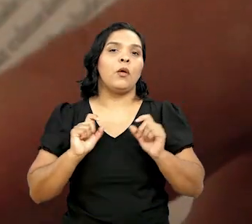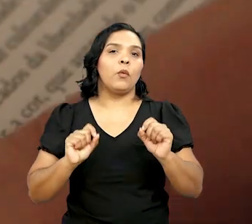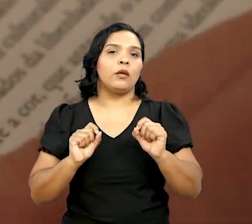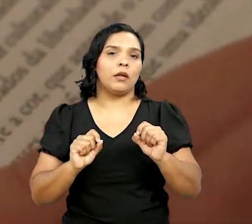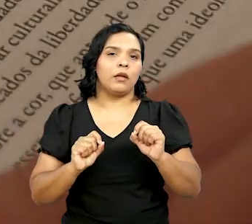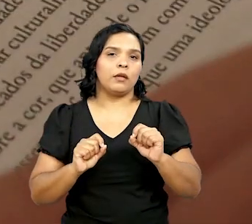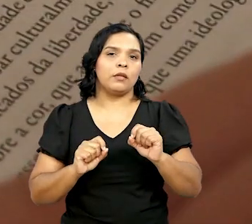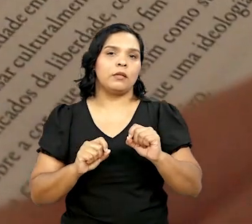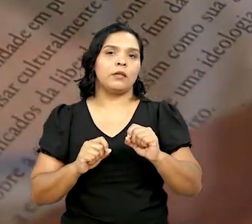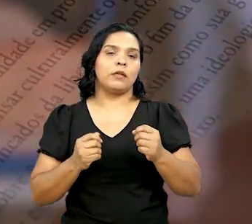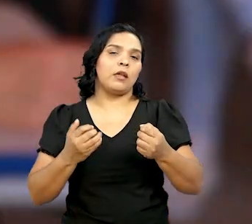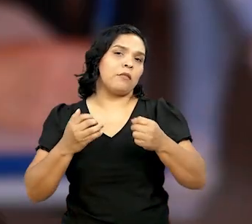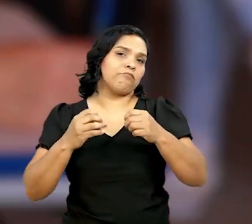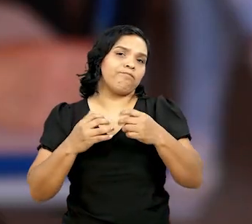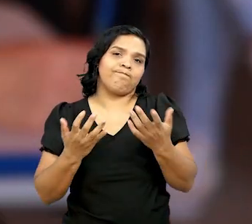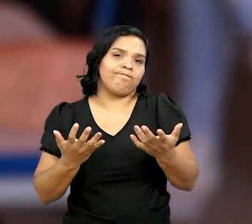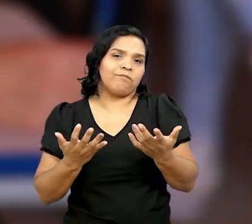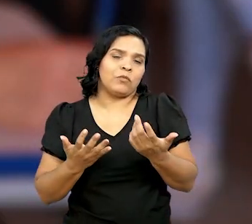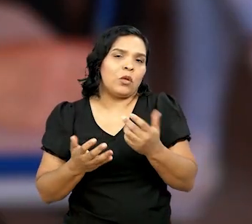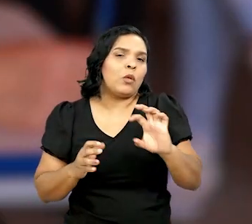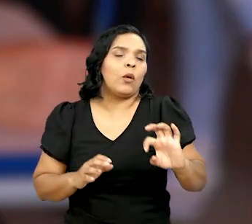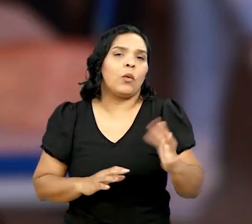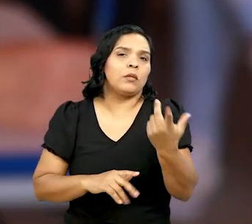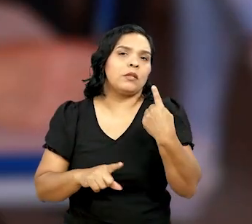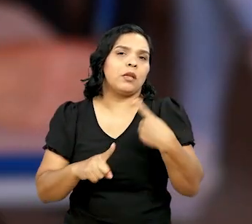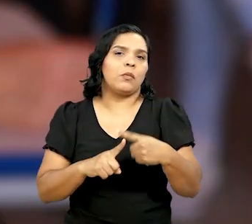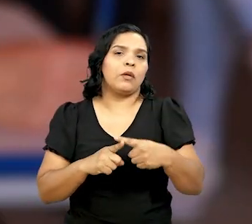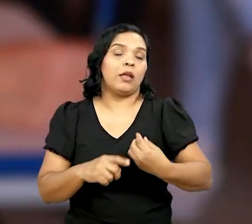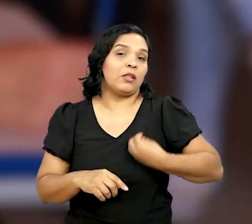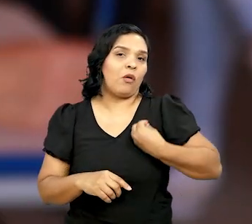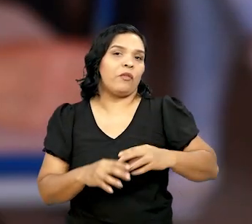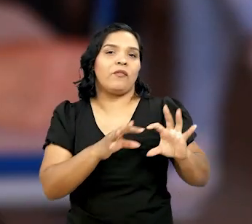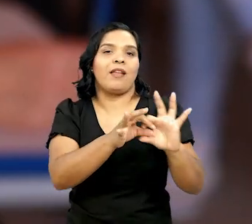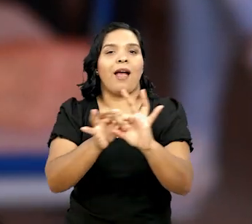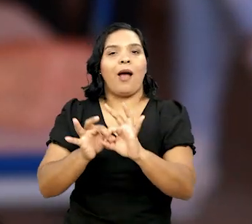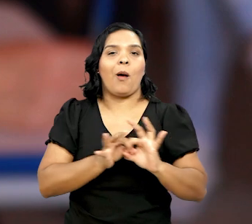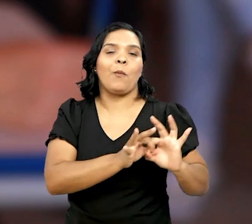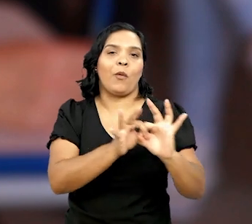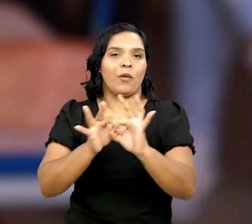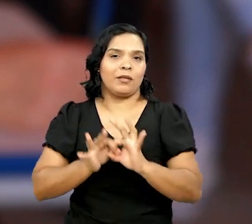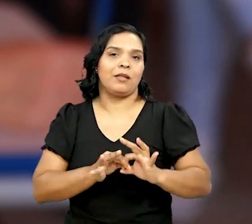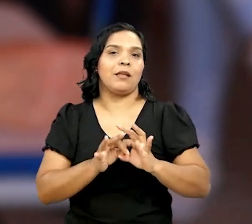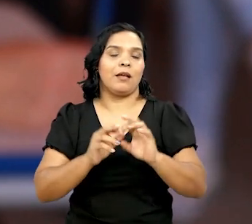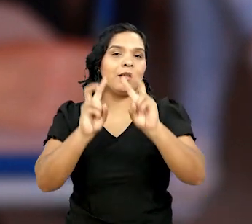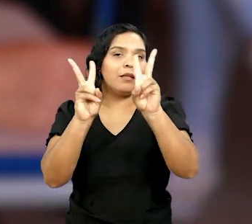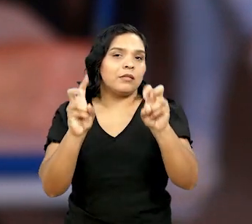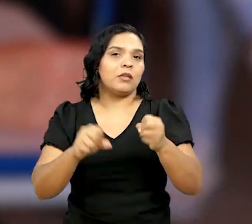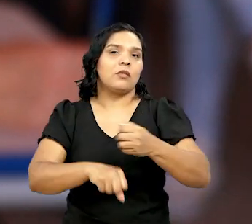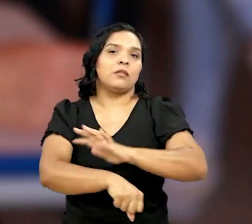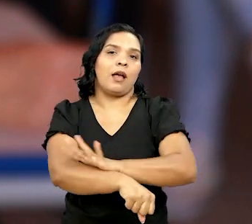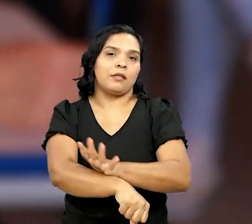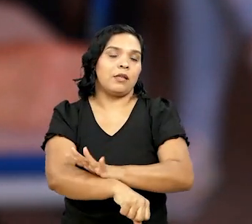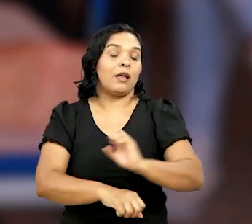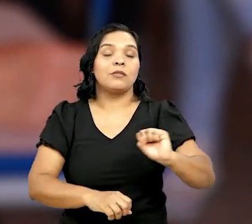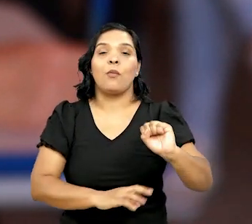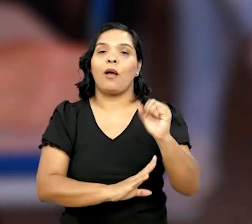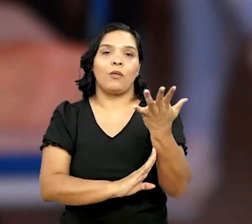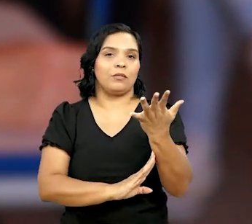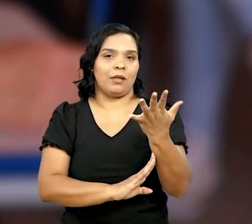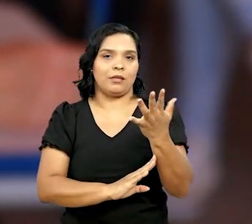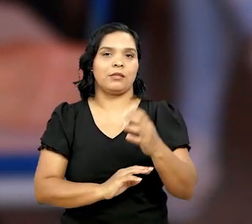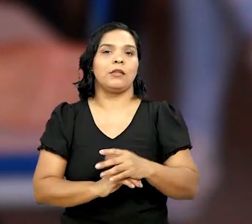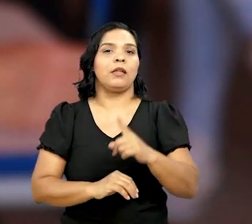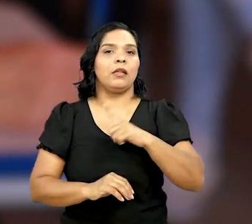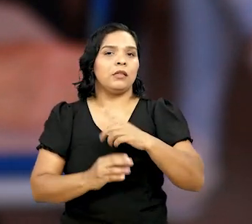esse mito, ele seja, inclusive, caia por terra, né? Porque a gente não vive em harmonia das questões raciais aqui no nosso país. Isso